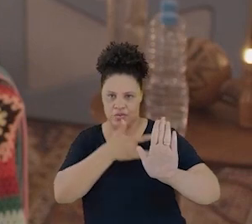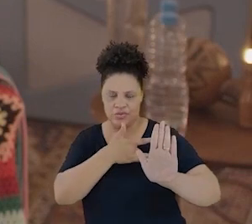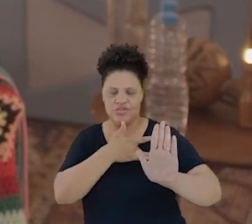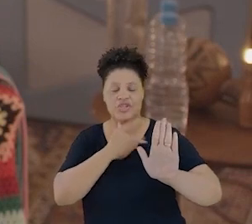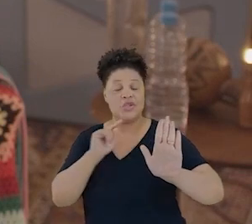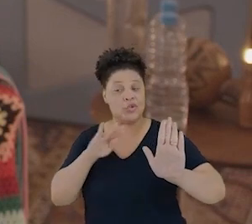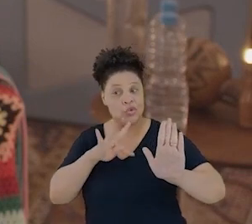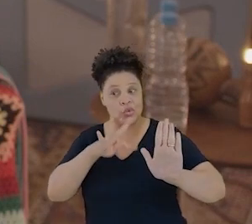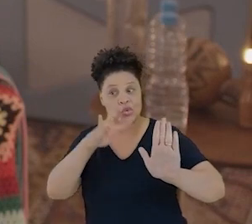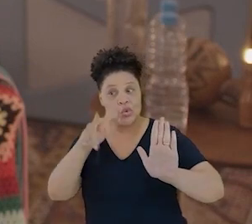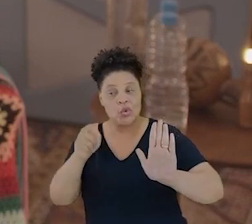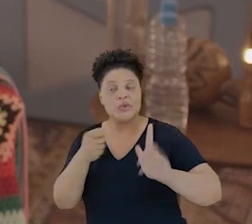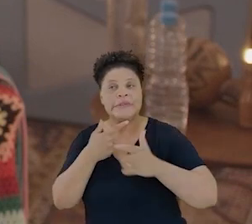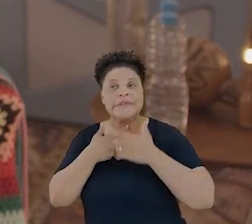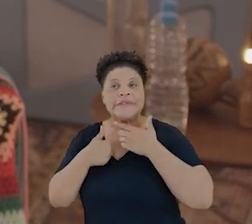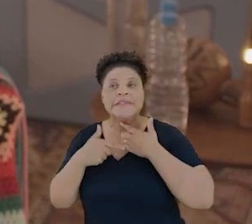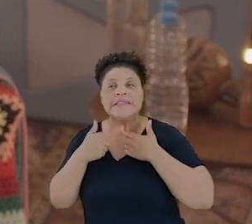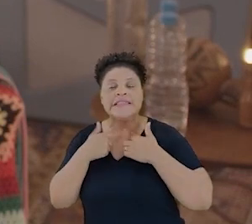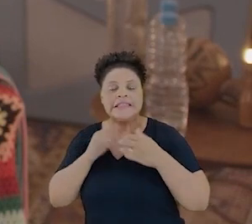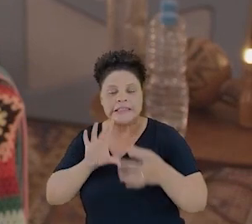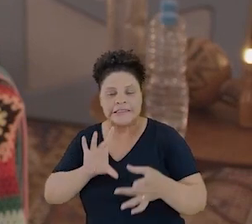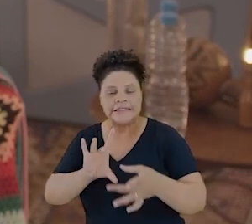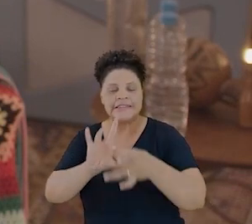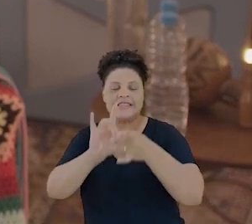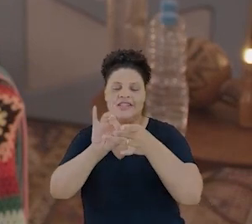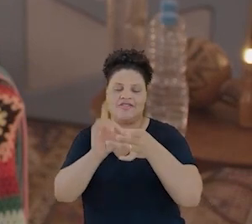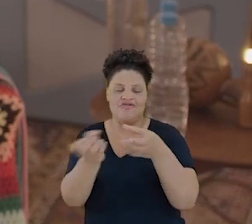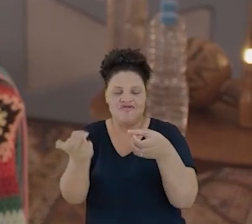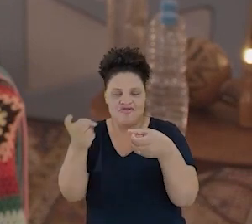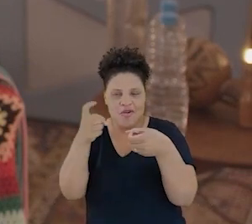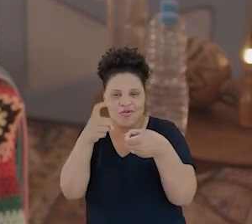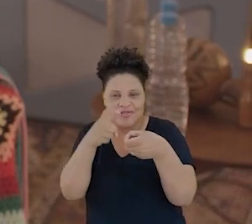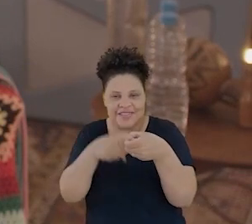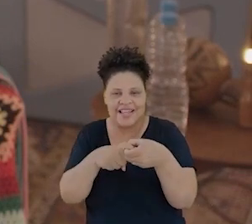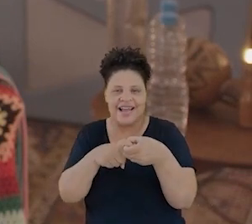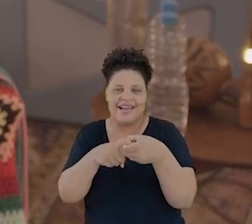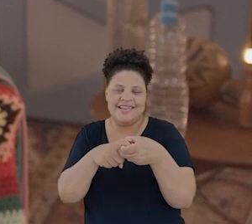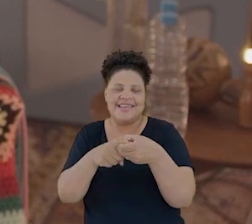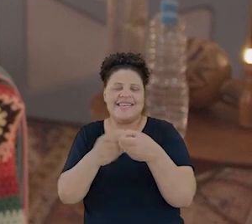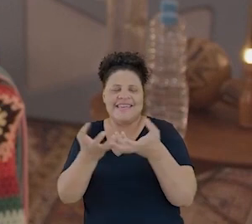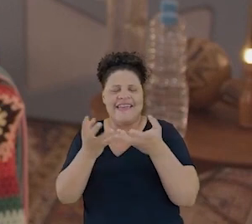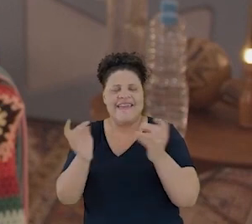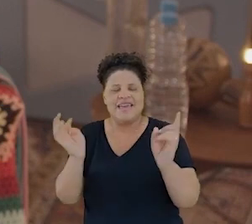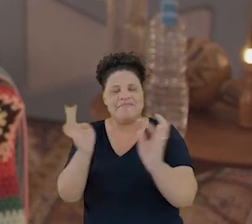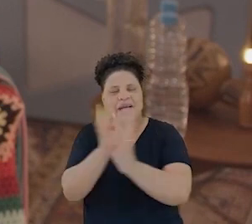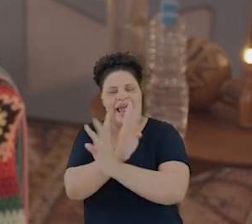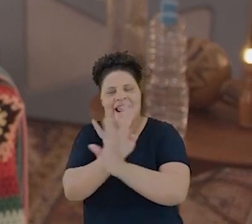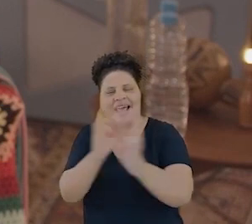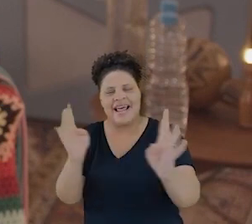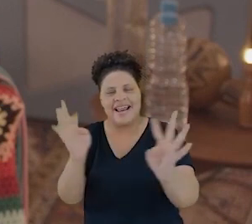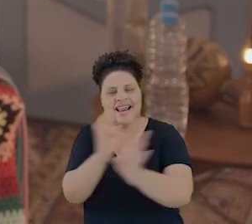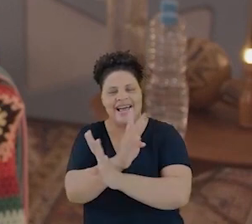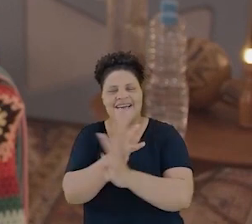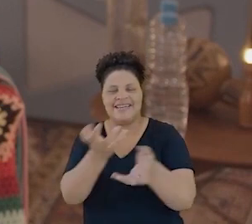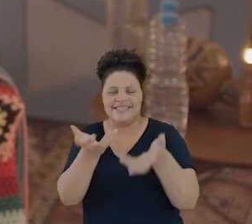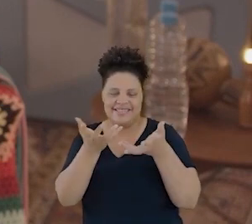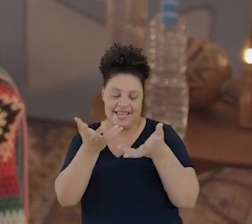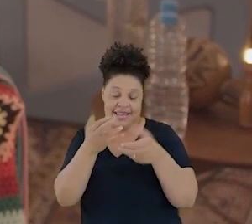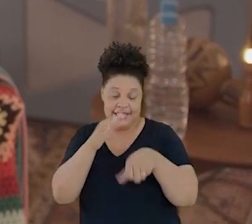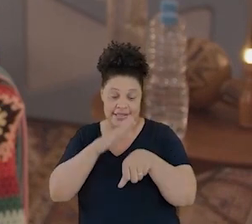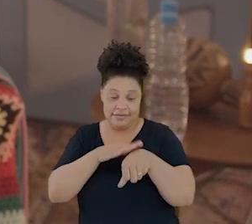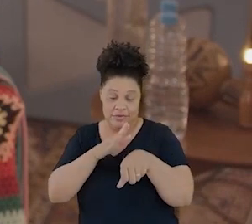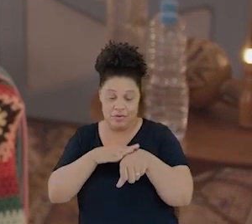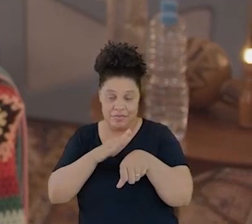sede, muita vontade de tocar mesmo, de circular, né? Muito complicado fazer arte num momento